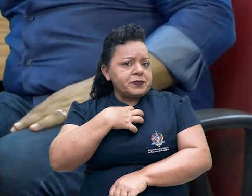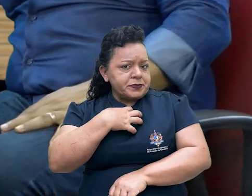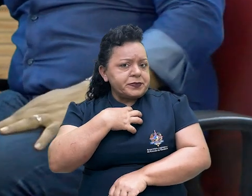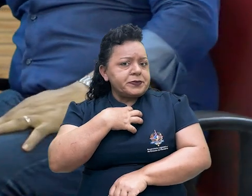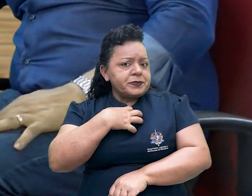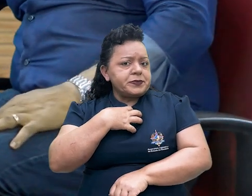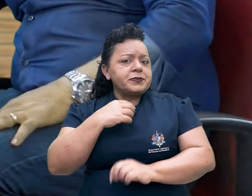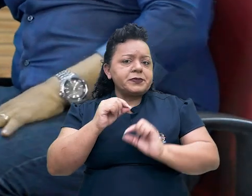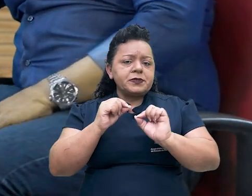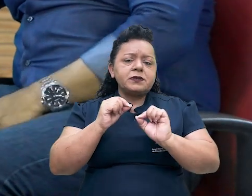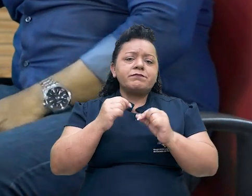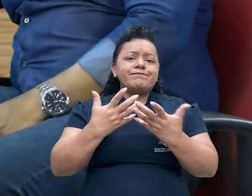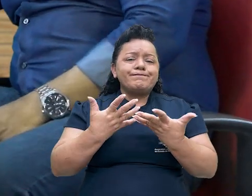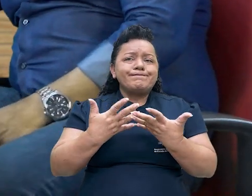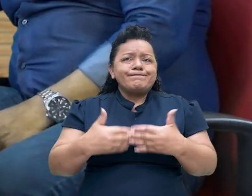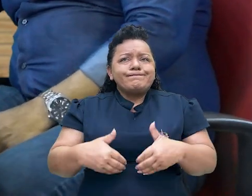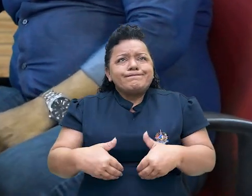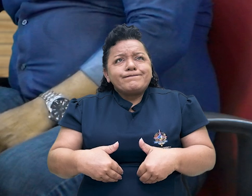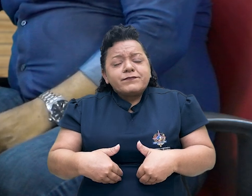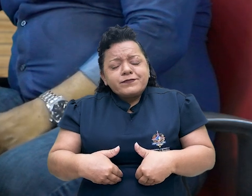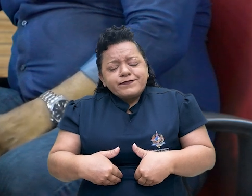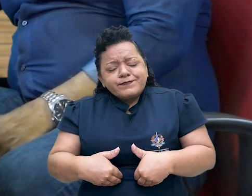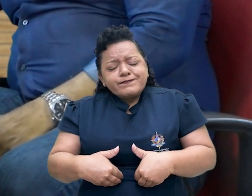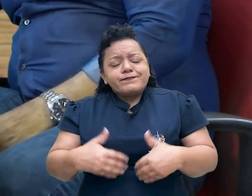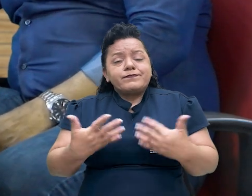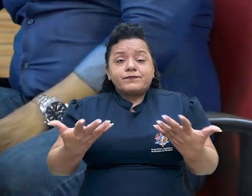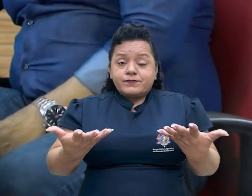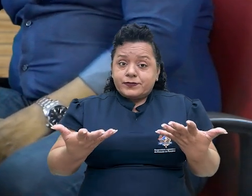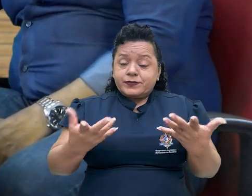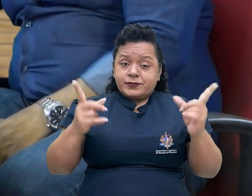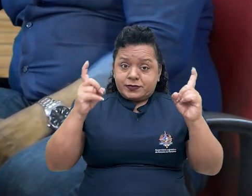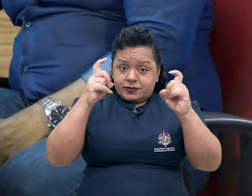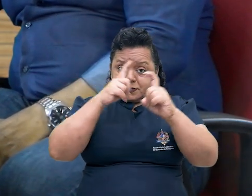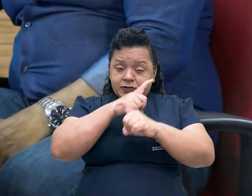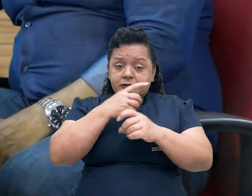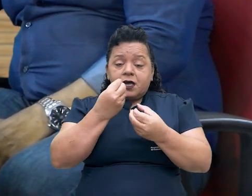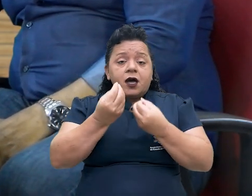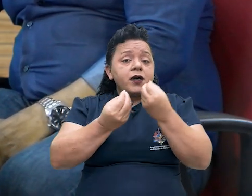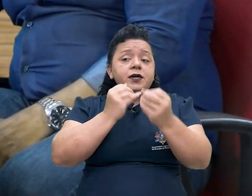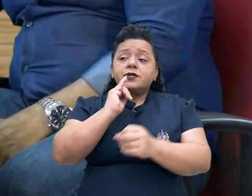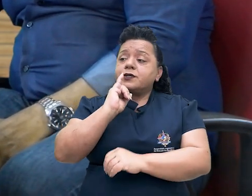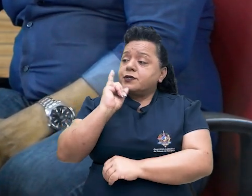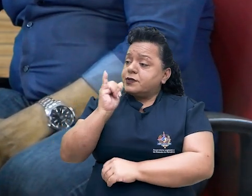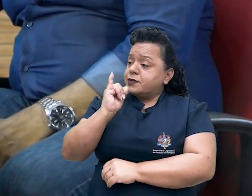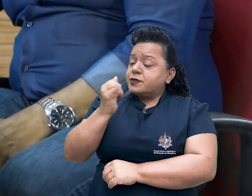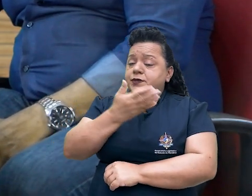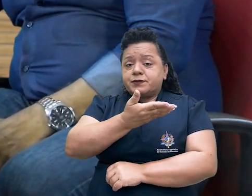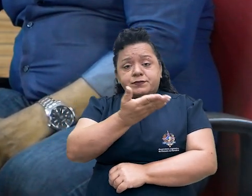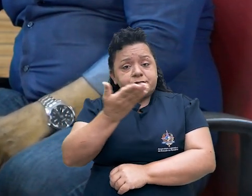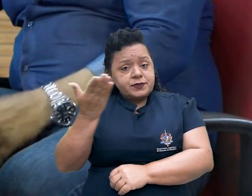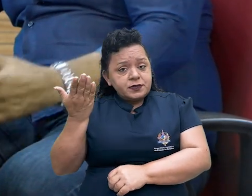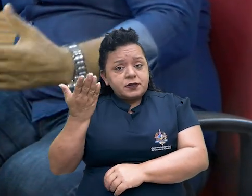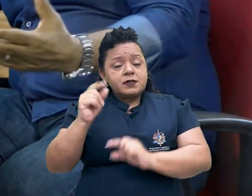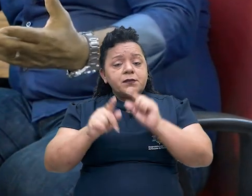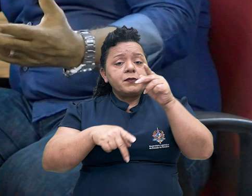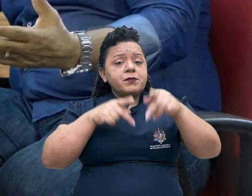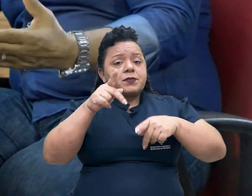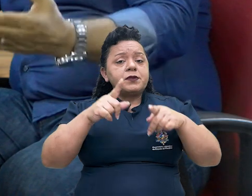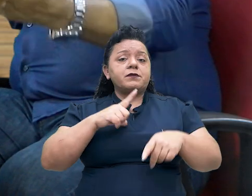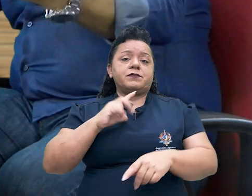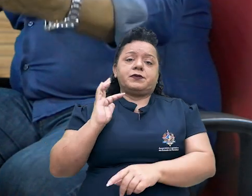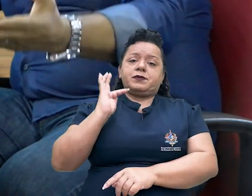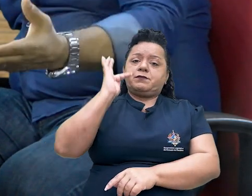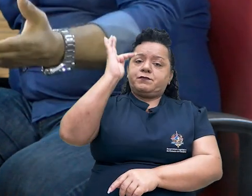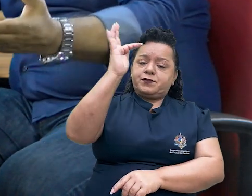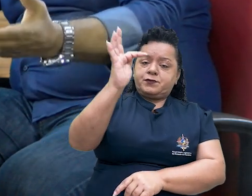sente vamos dizer assim eh impotente por exemplo o que dizer para essa